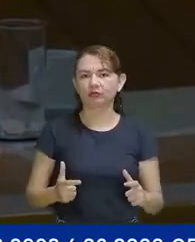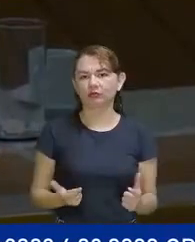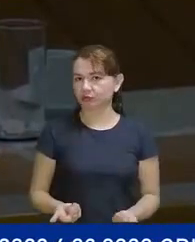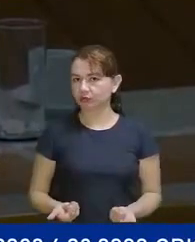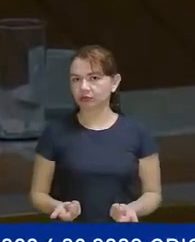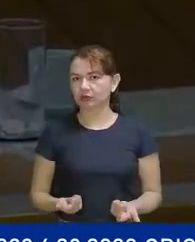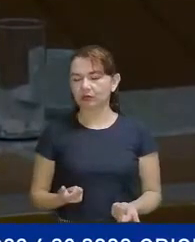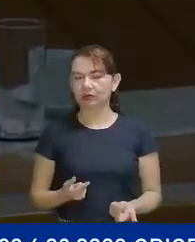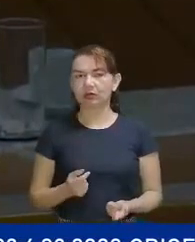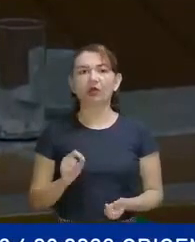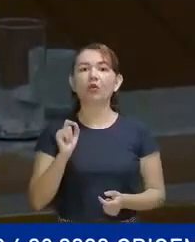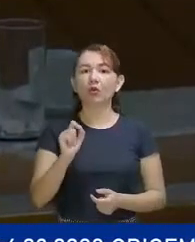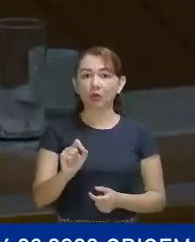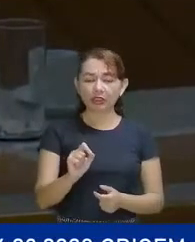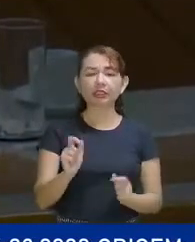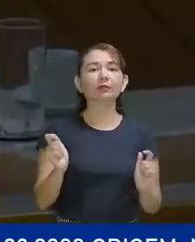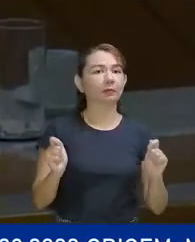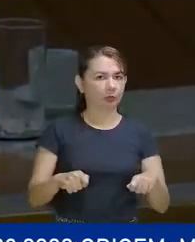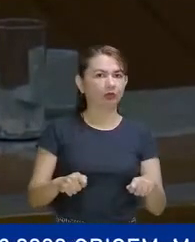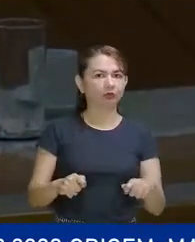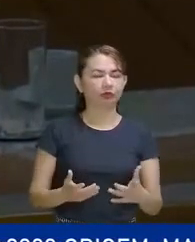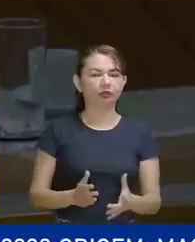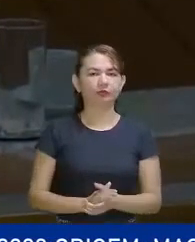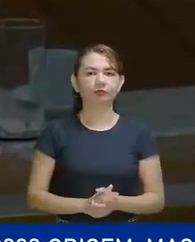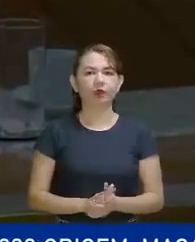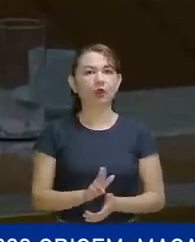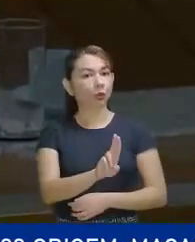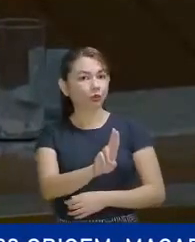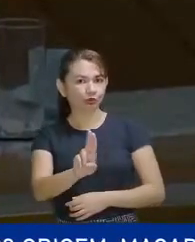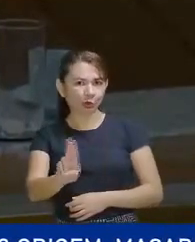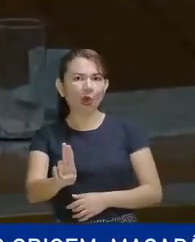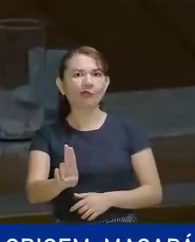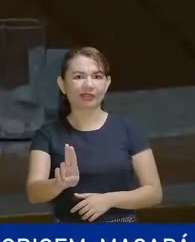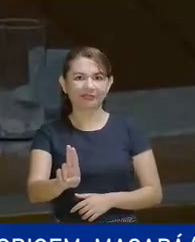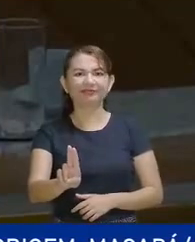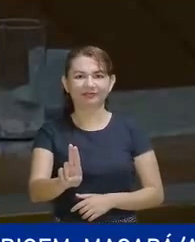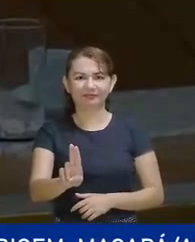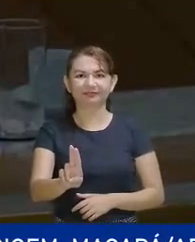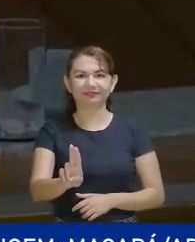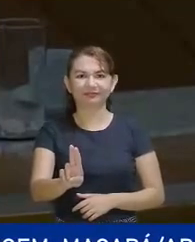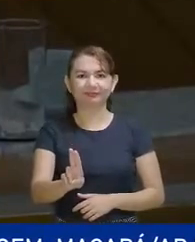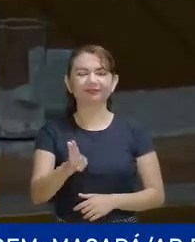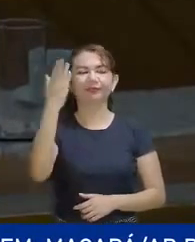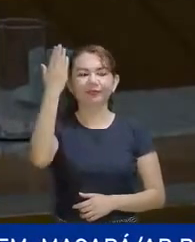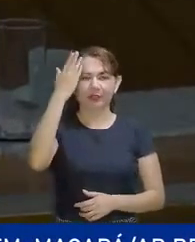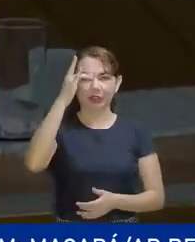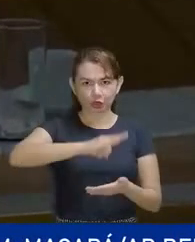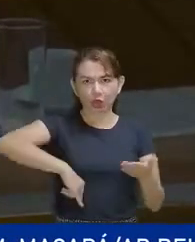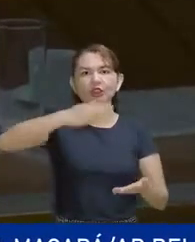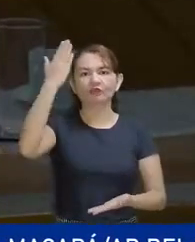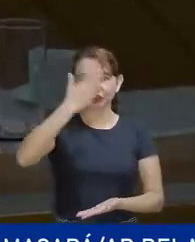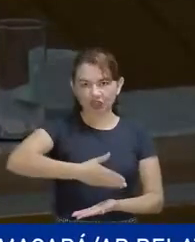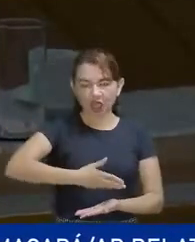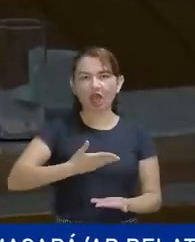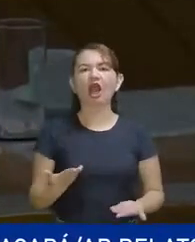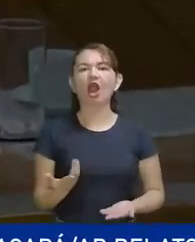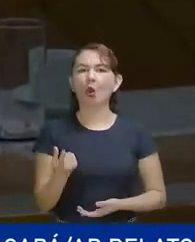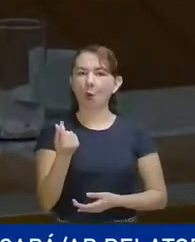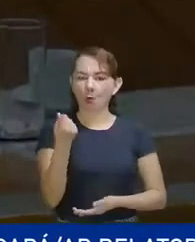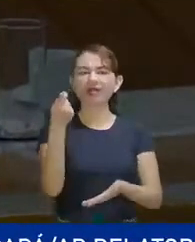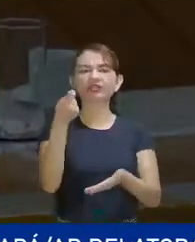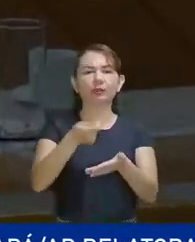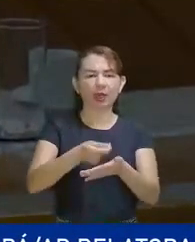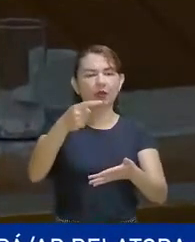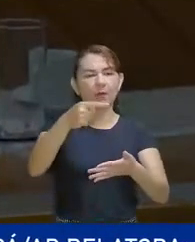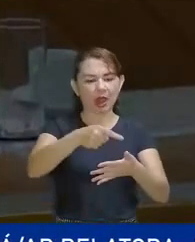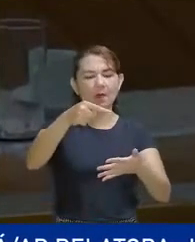com precisão é o nome da pessoa contratada, a nota fiscal de que ele prestou serviço, o valor que foi